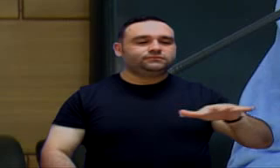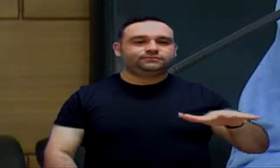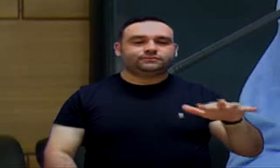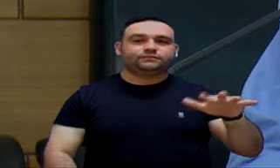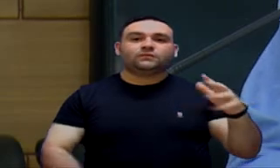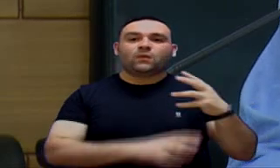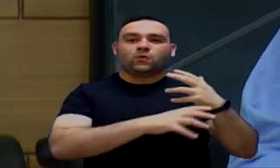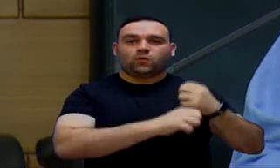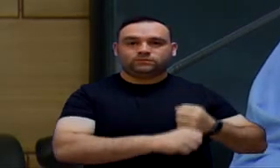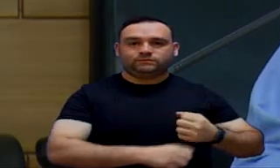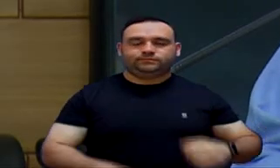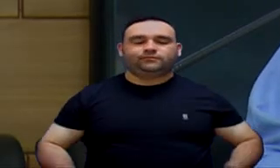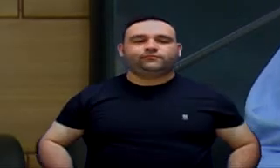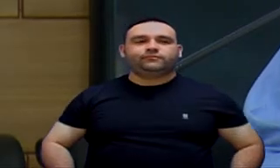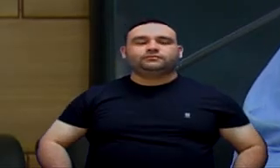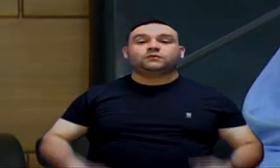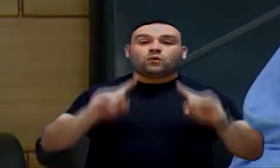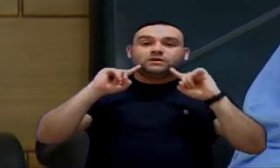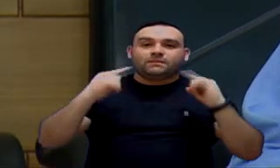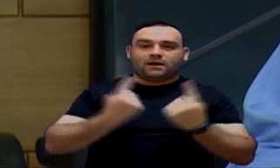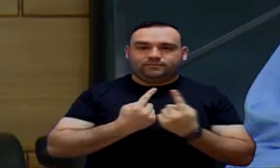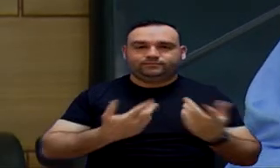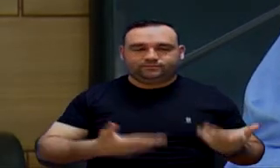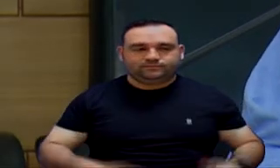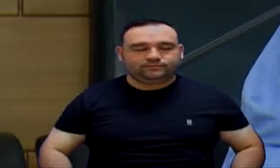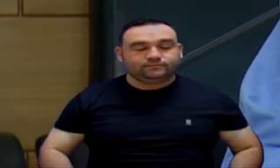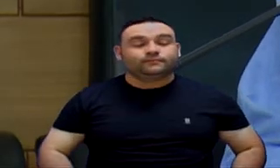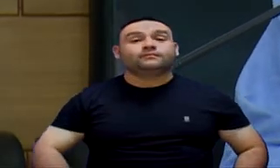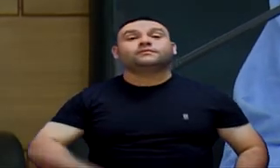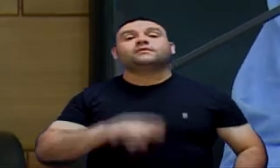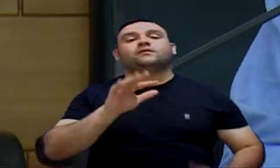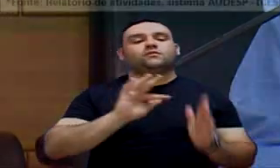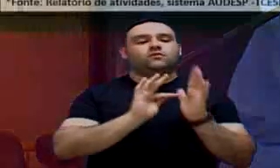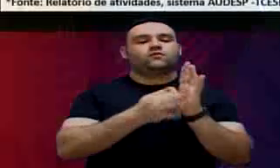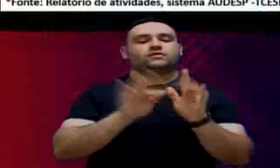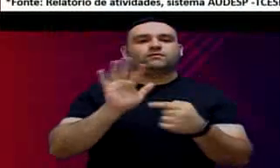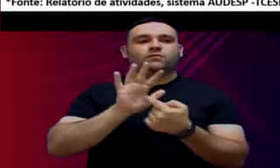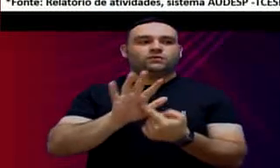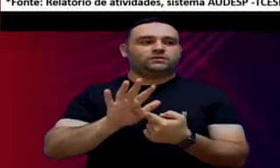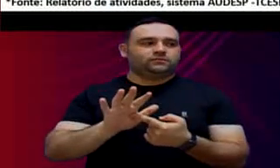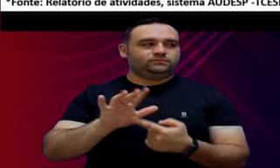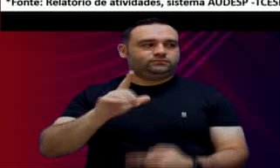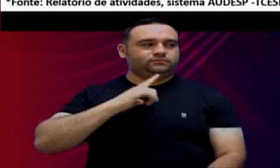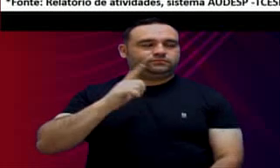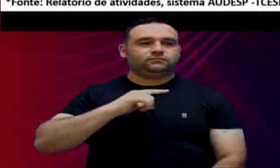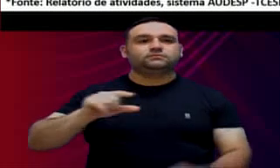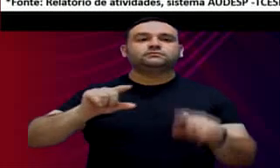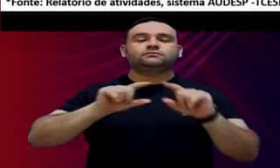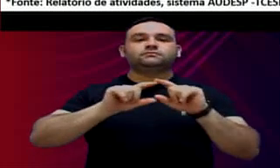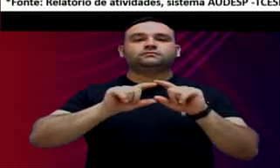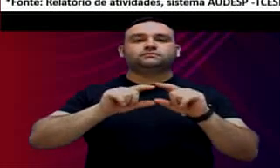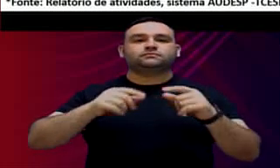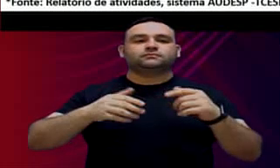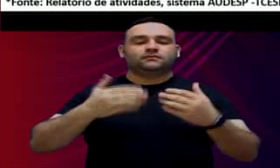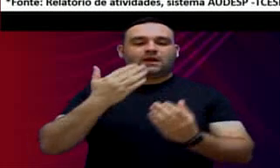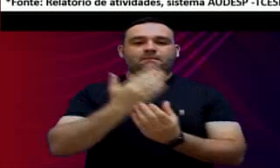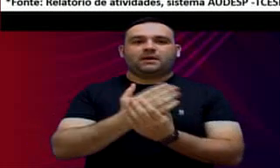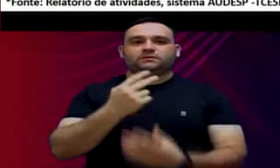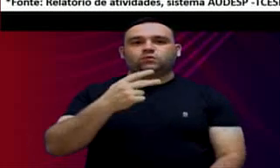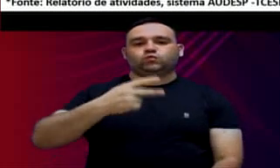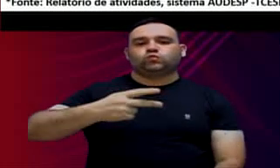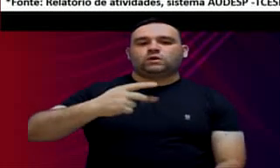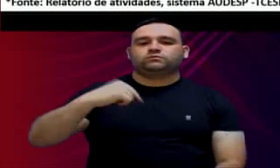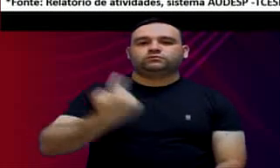contábil financeiro vou fazer apresentação da funserv nas duas nas duas pastas que